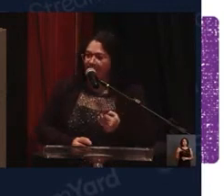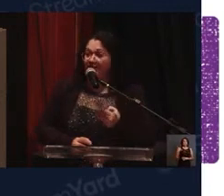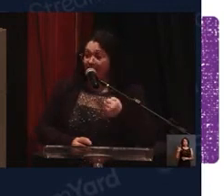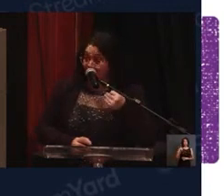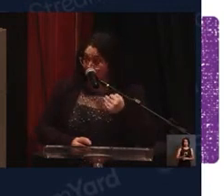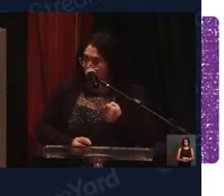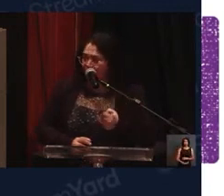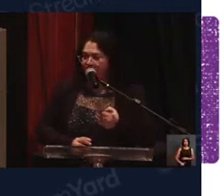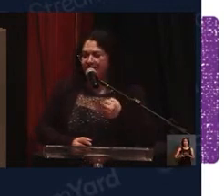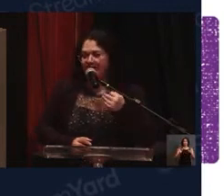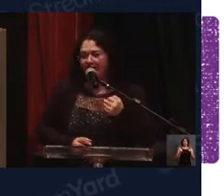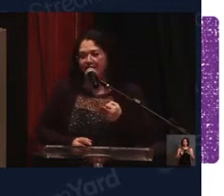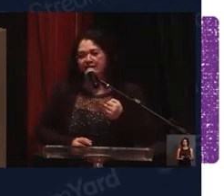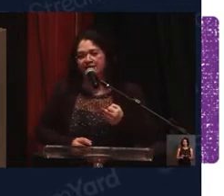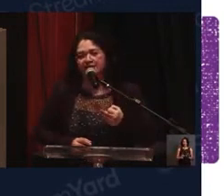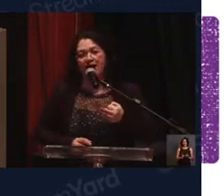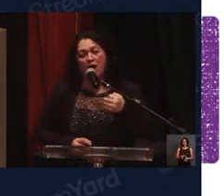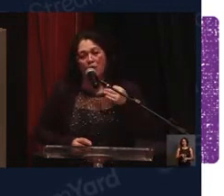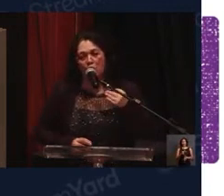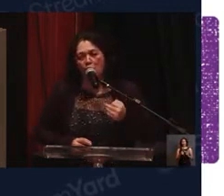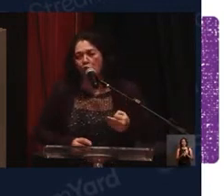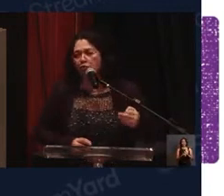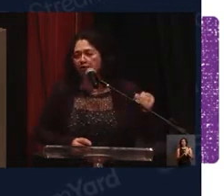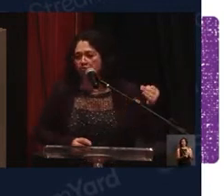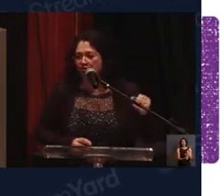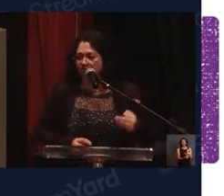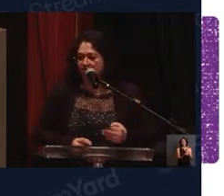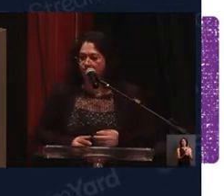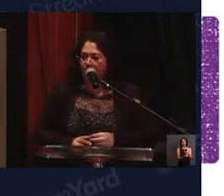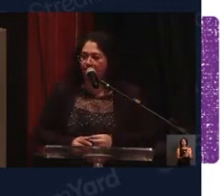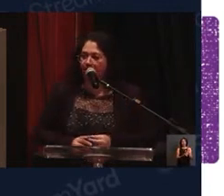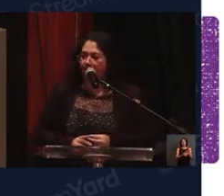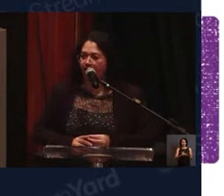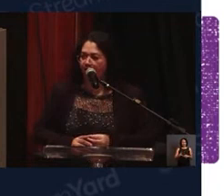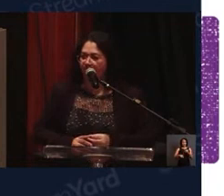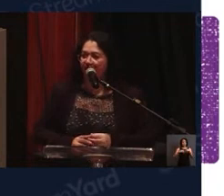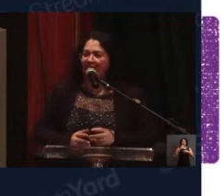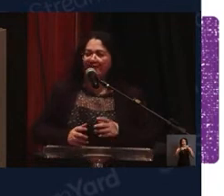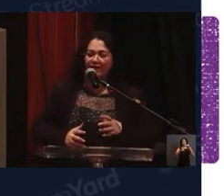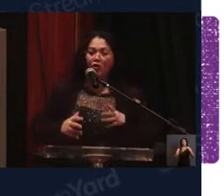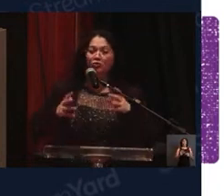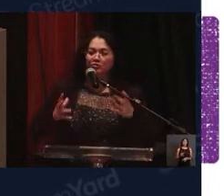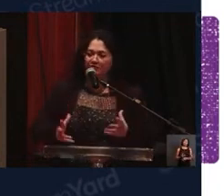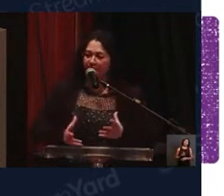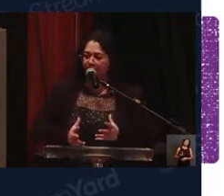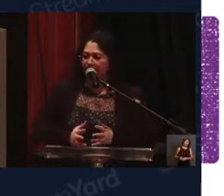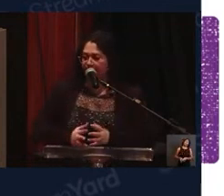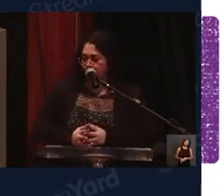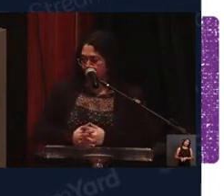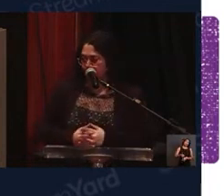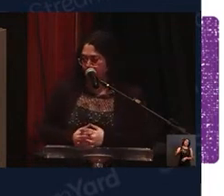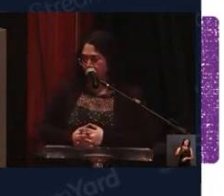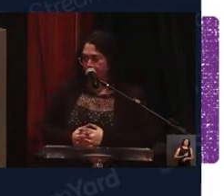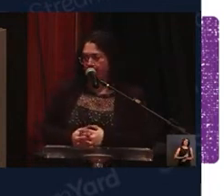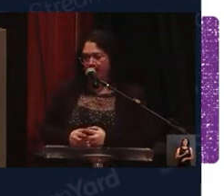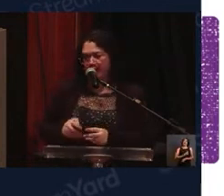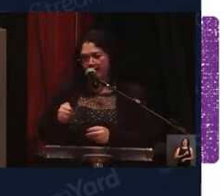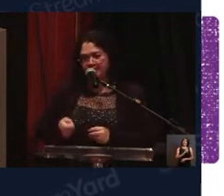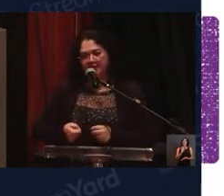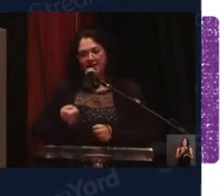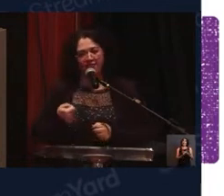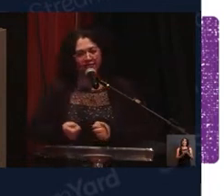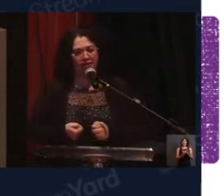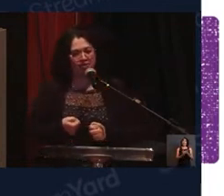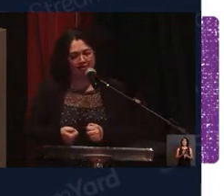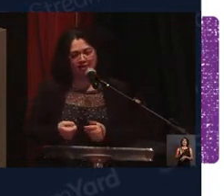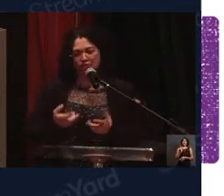criança, vai determinar se aquela criança, ao longo da sua vida escolar, vai ter outros entraves ou não. A criança